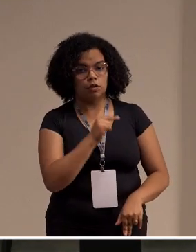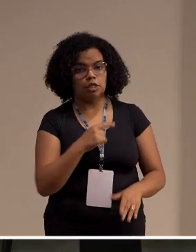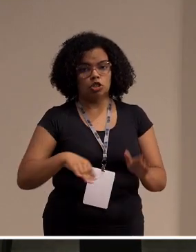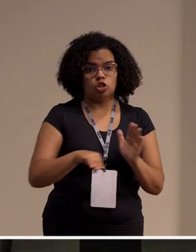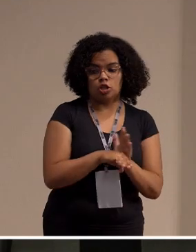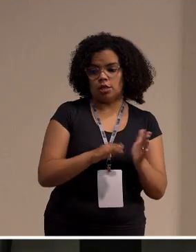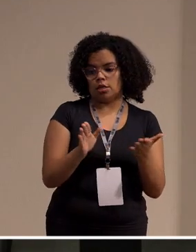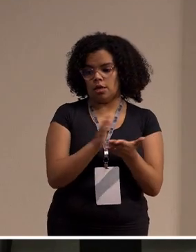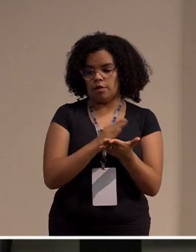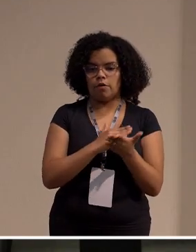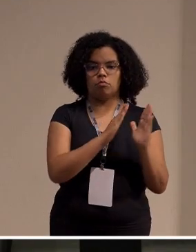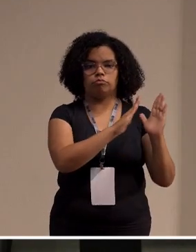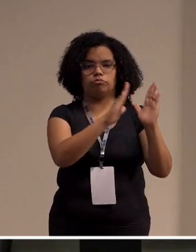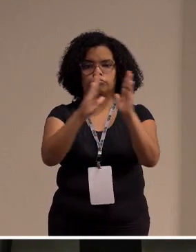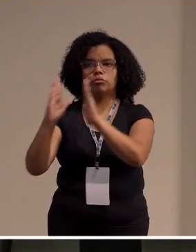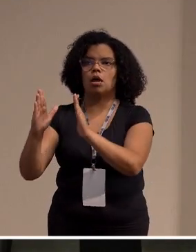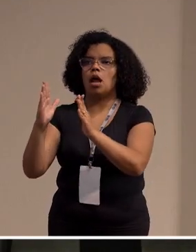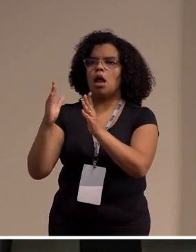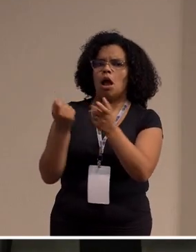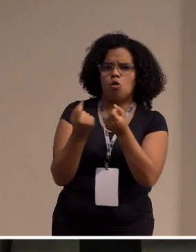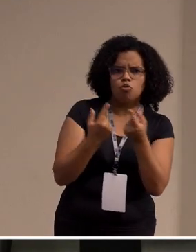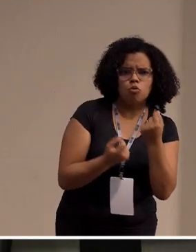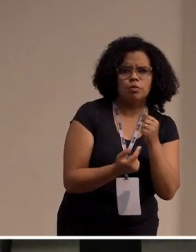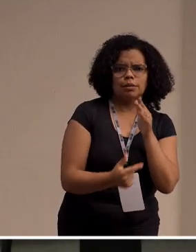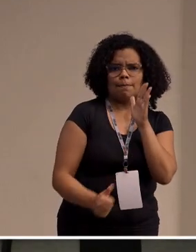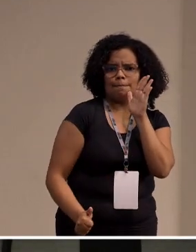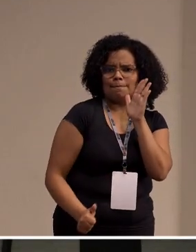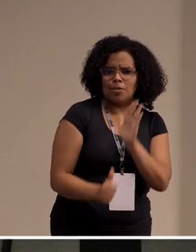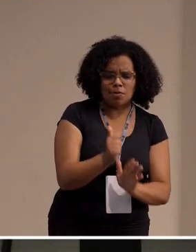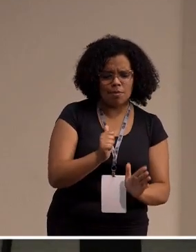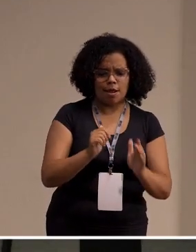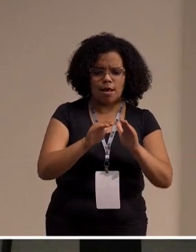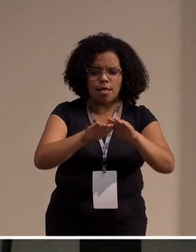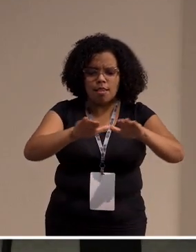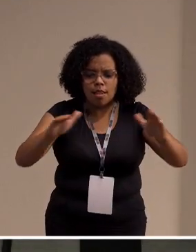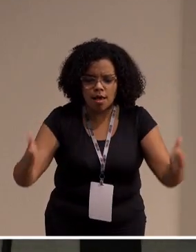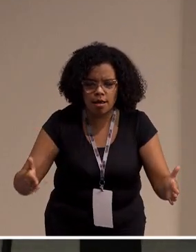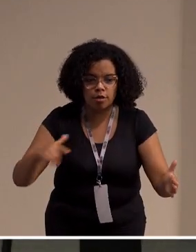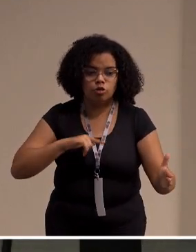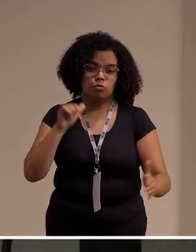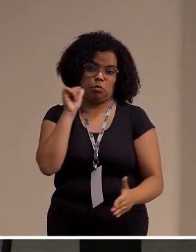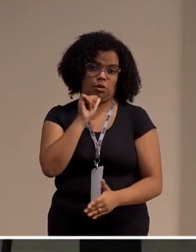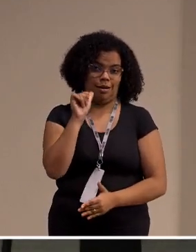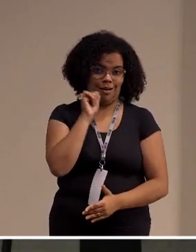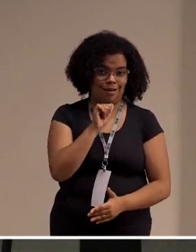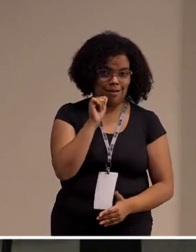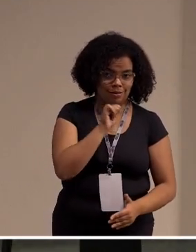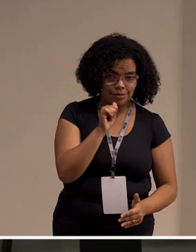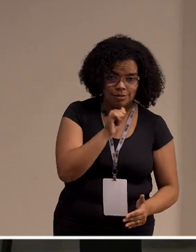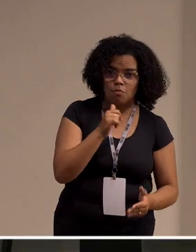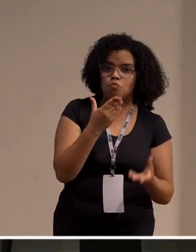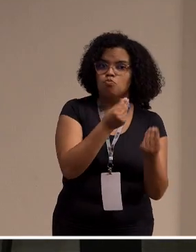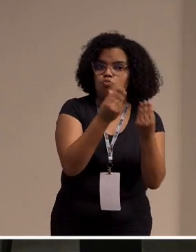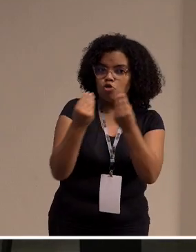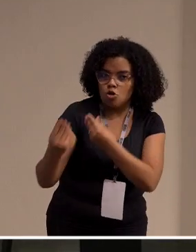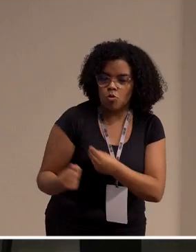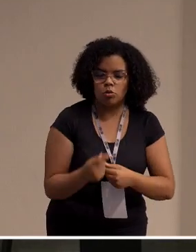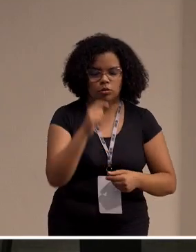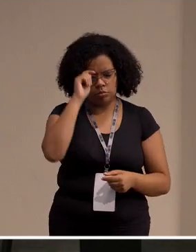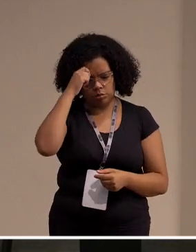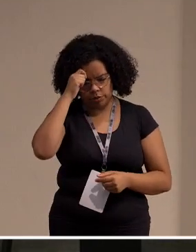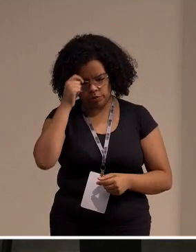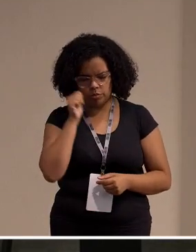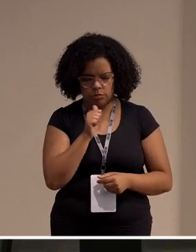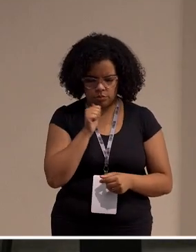nas livrarias hoje, em algumas, a primeira pilha que tem na frente é de livros de mulheres, e muitas mulheres negras, muitos livros de